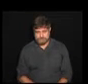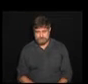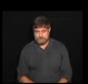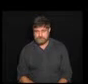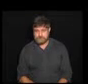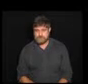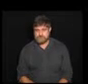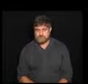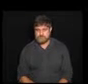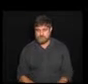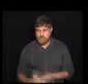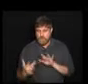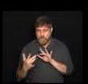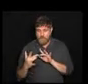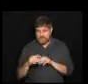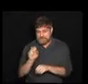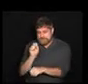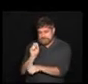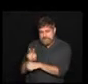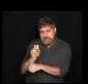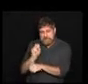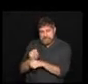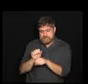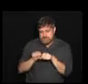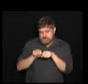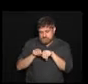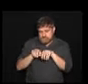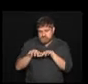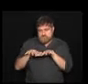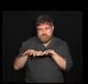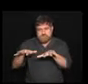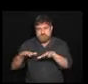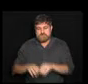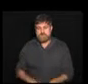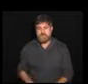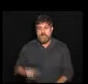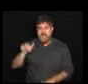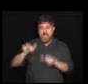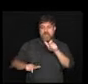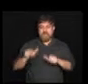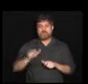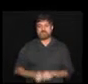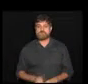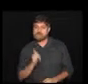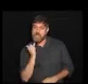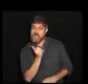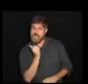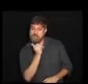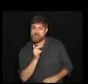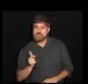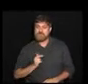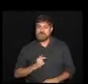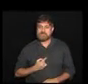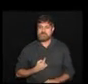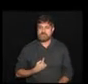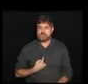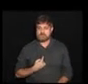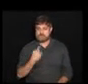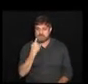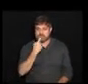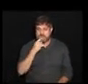a transmissão desse vírus, ela é uma transmissão que todo mundo falou o seguinte, a transmissão é por